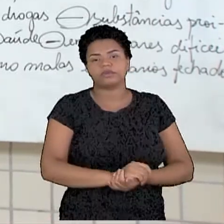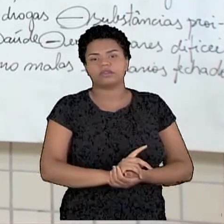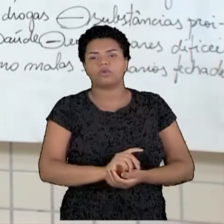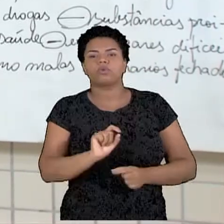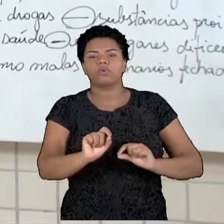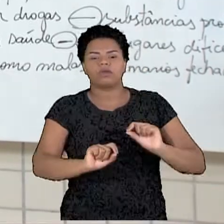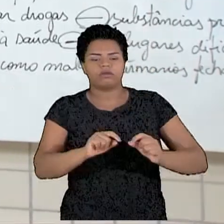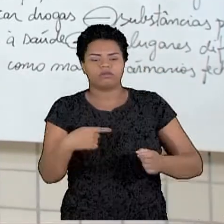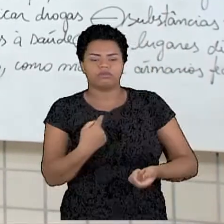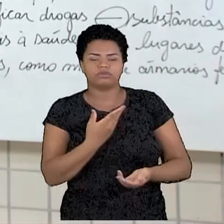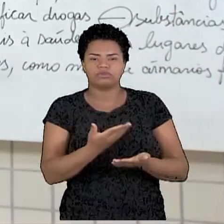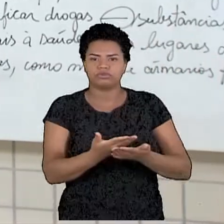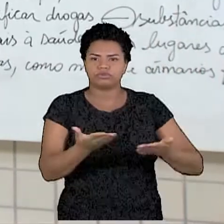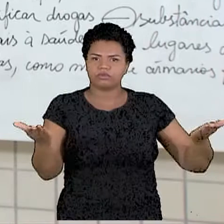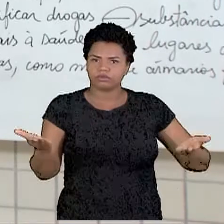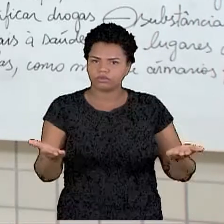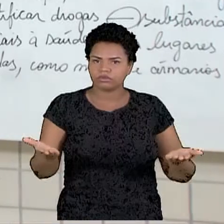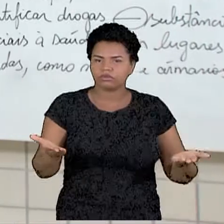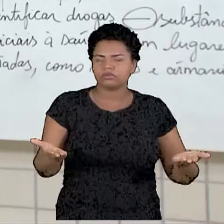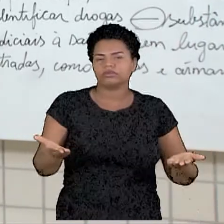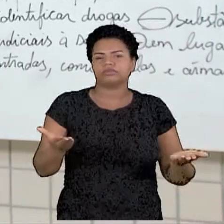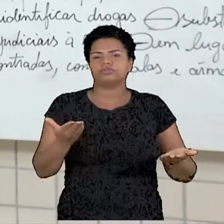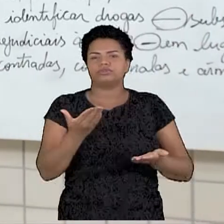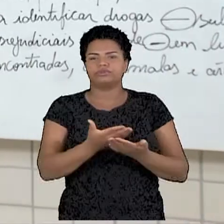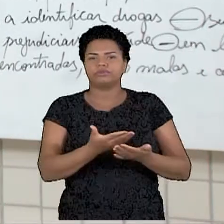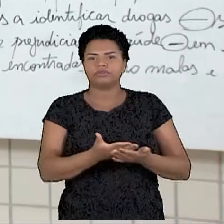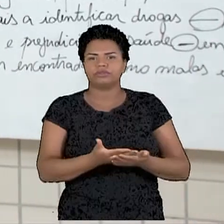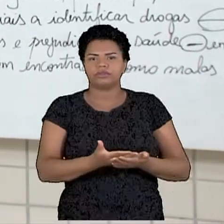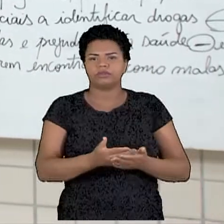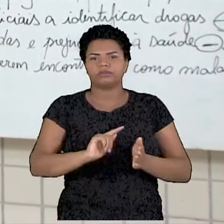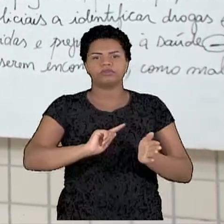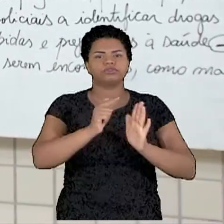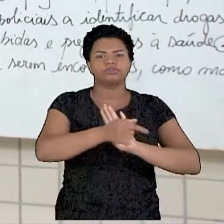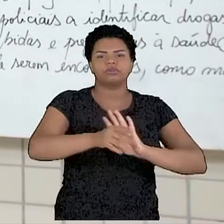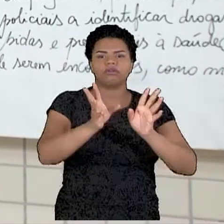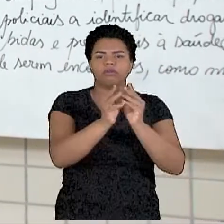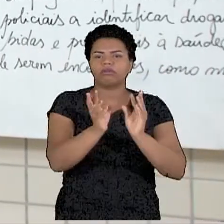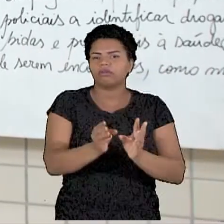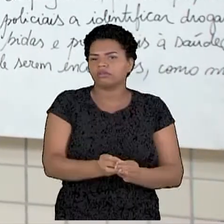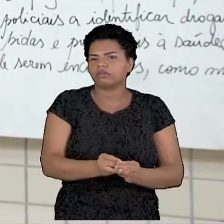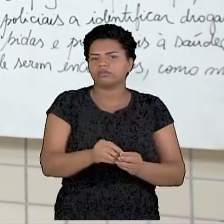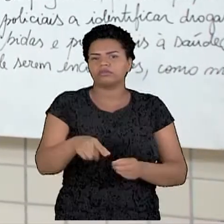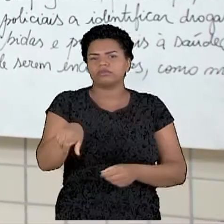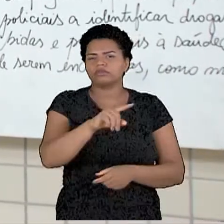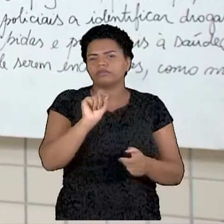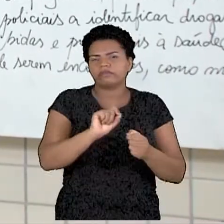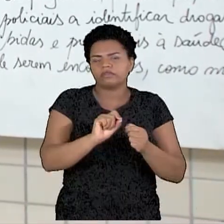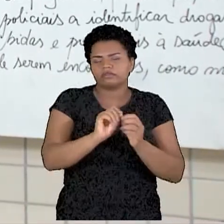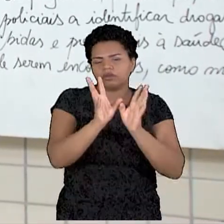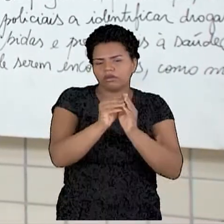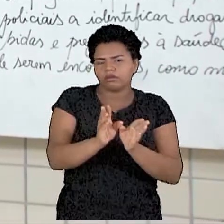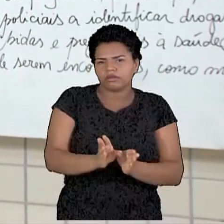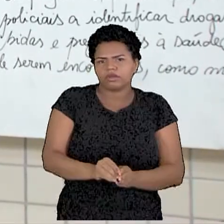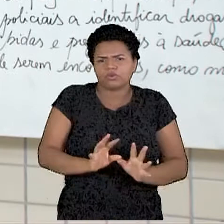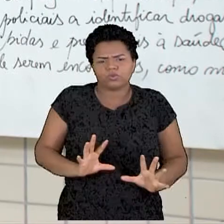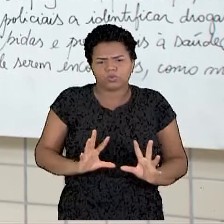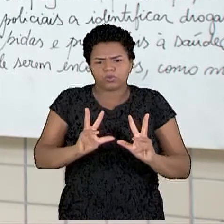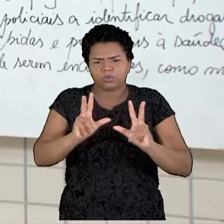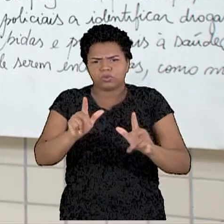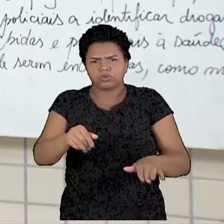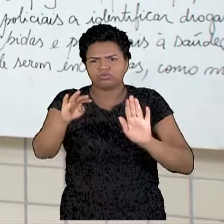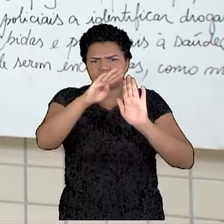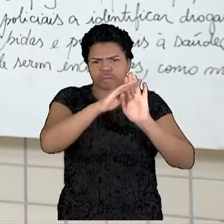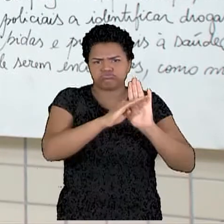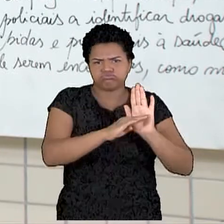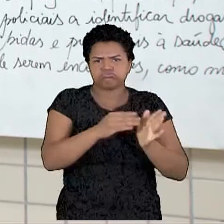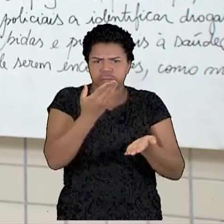estudamos nessa teleaula de hoje? Nós trabalhamos o gênero o quê? Resumo, que vocês vão fazer o resumo de todo o roteiro de aula